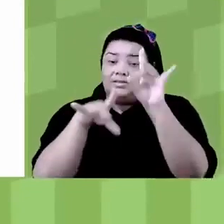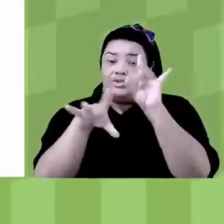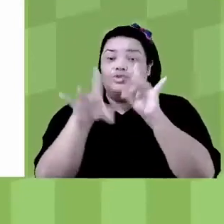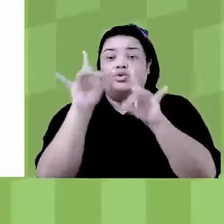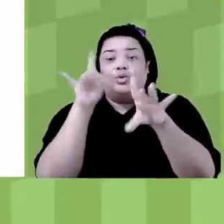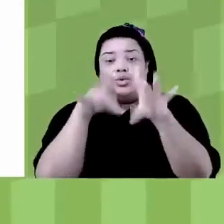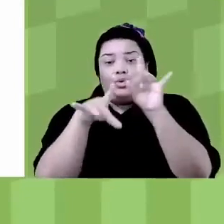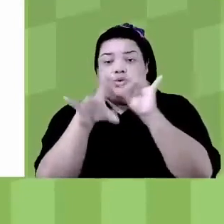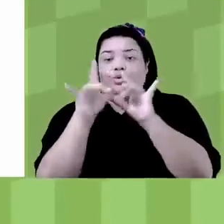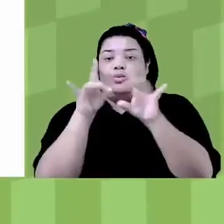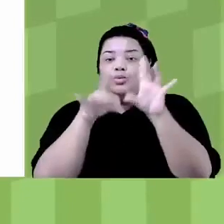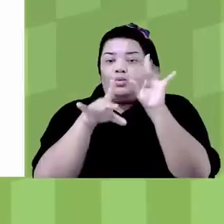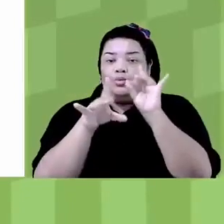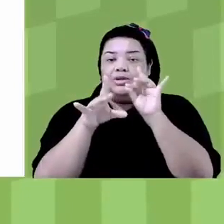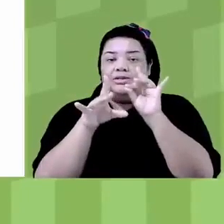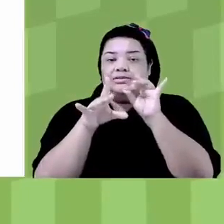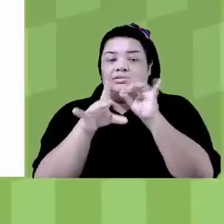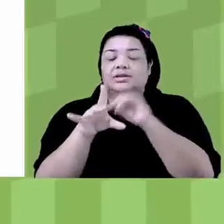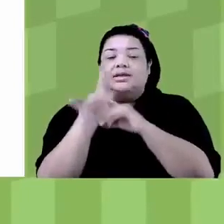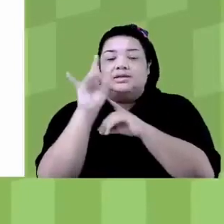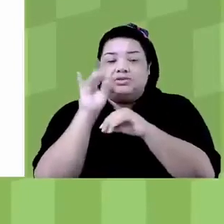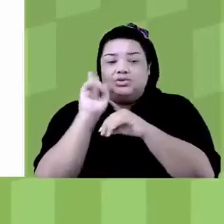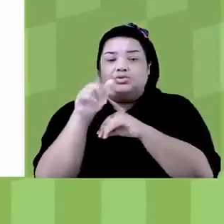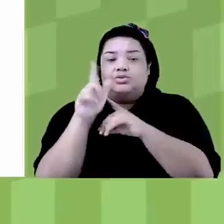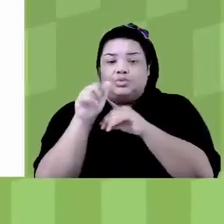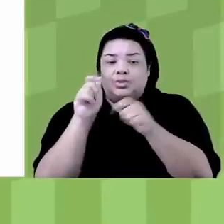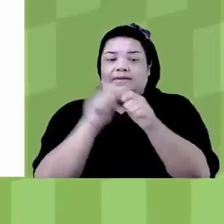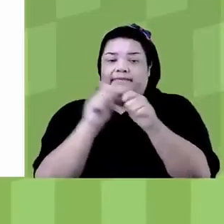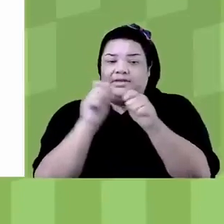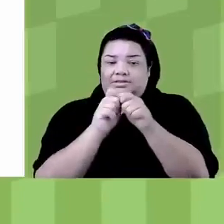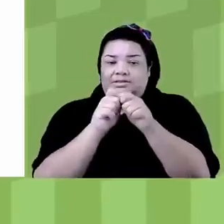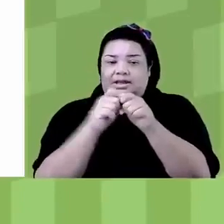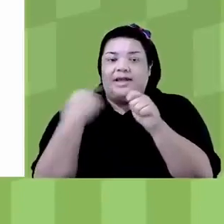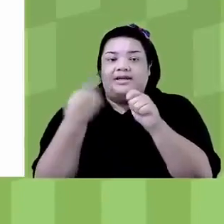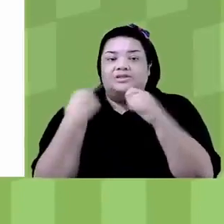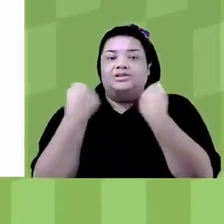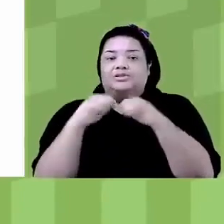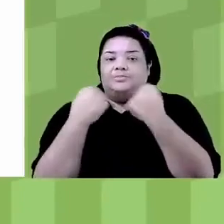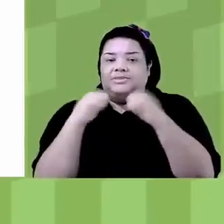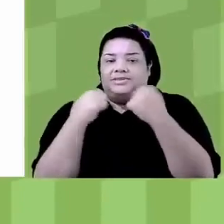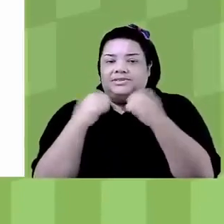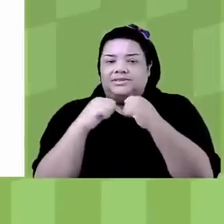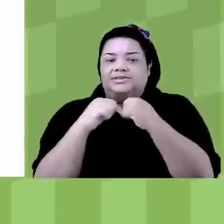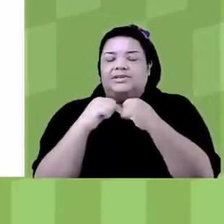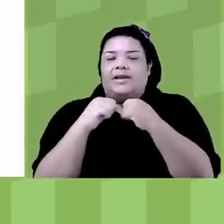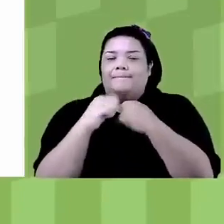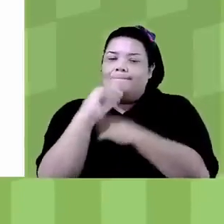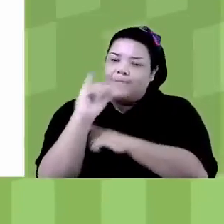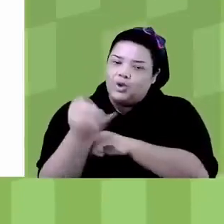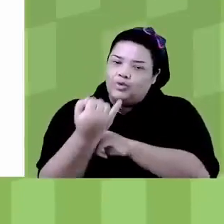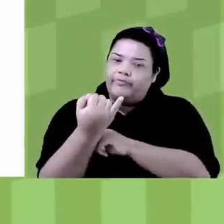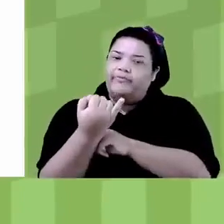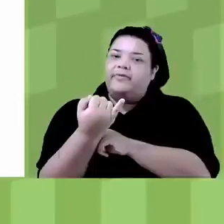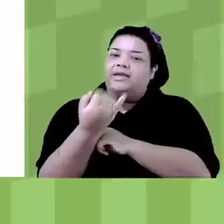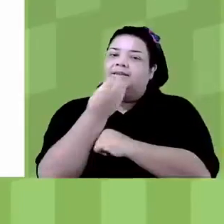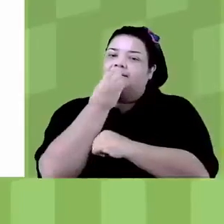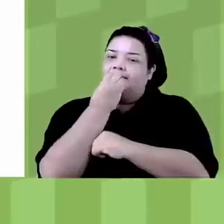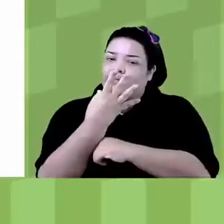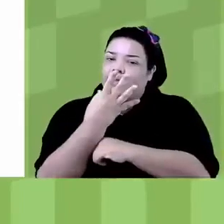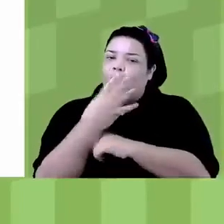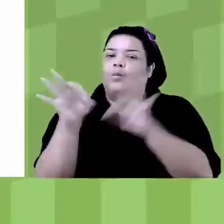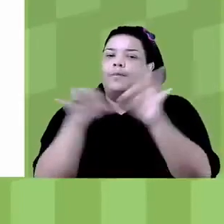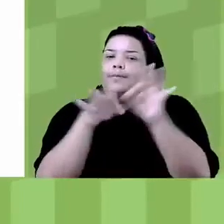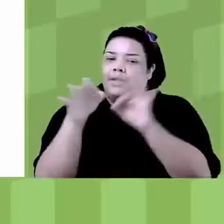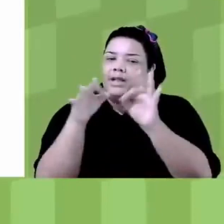foi fazer. E a gente tem que aproveitar as partes boas deste plano, tal como proposto,